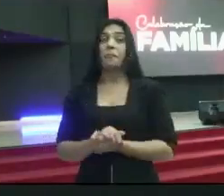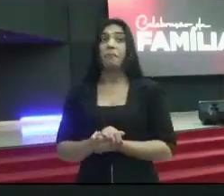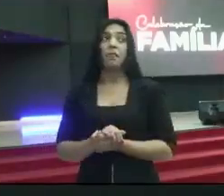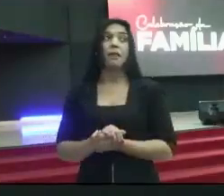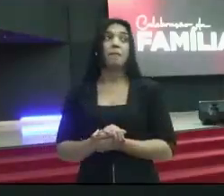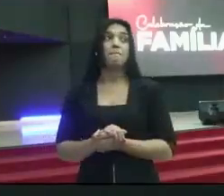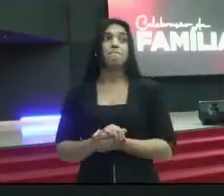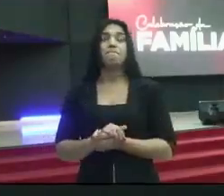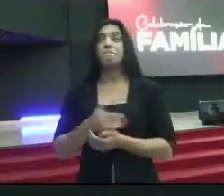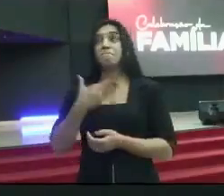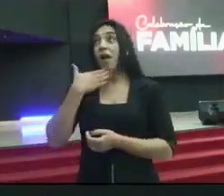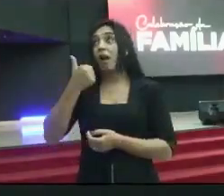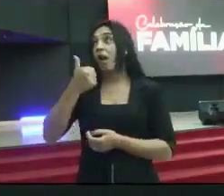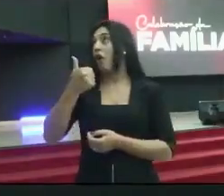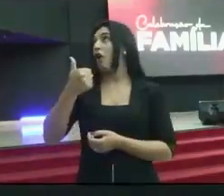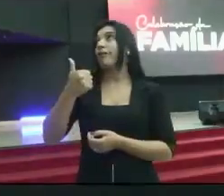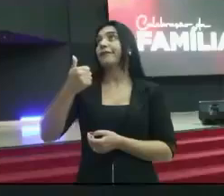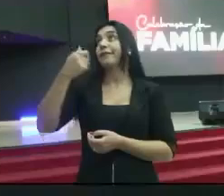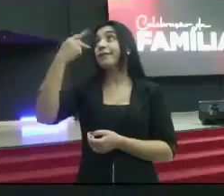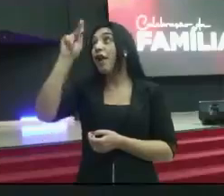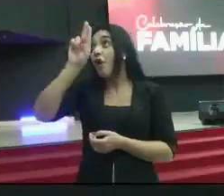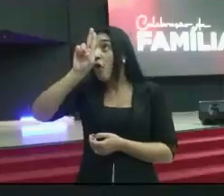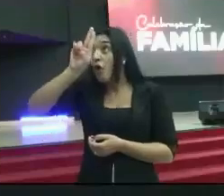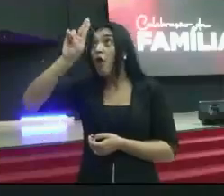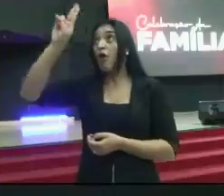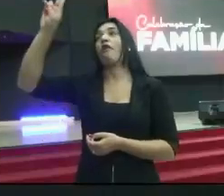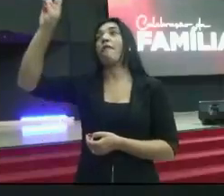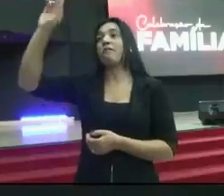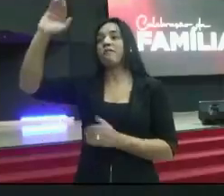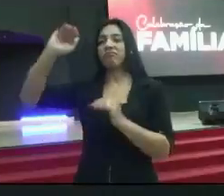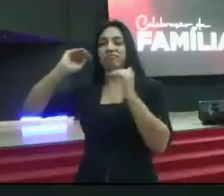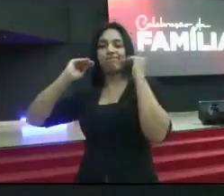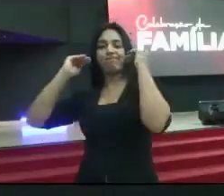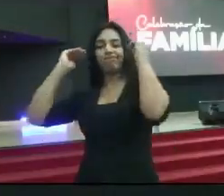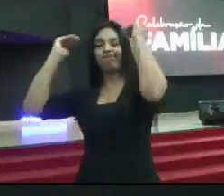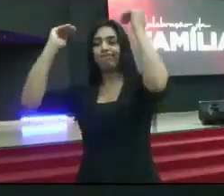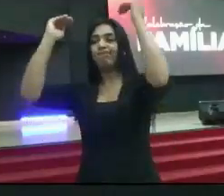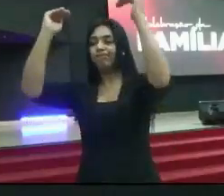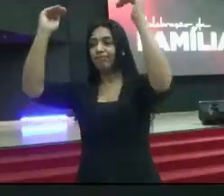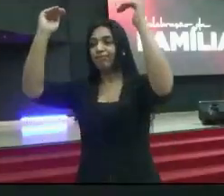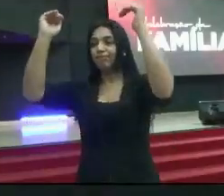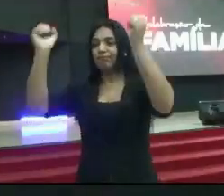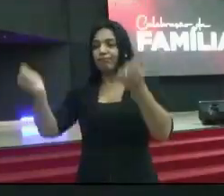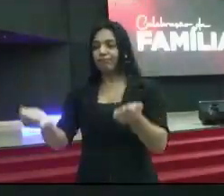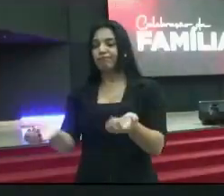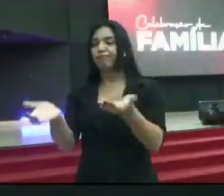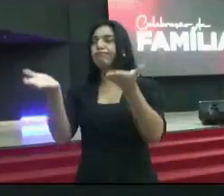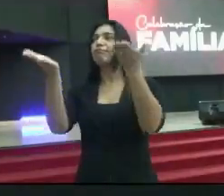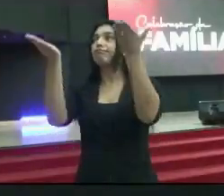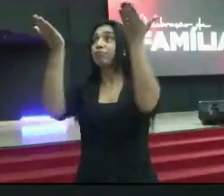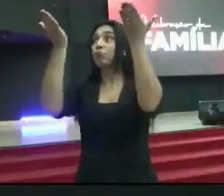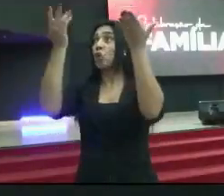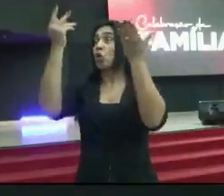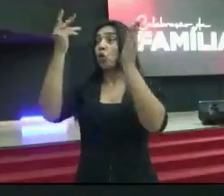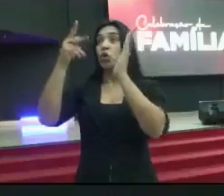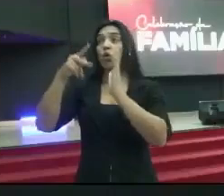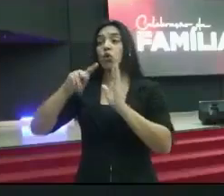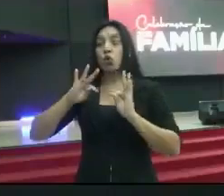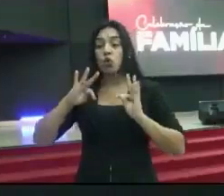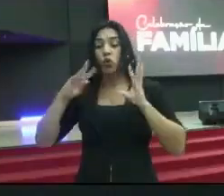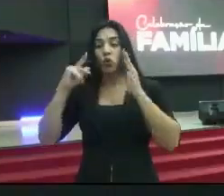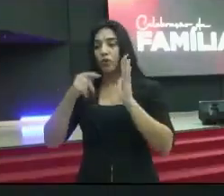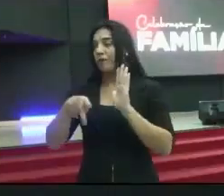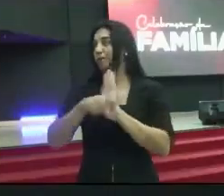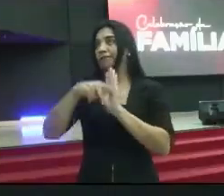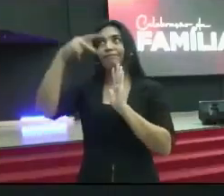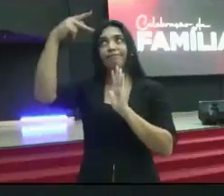o Teu nome seja exaltado aqui. porque tudo vem de ti e tudo é para